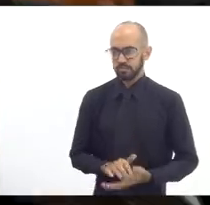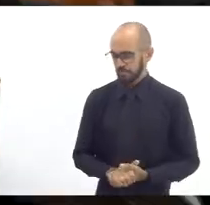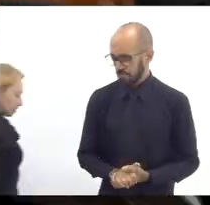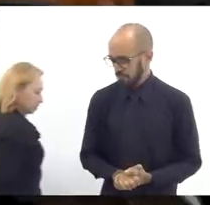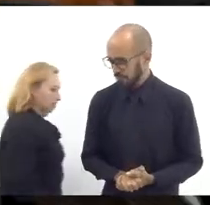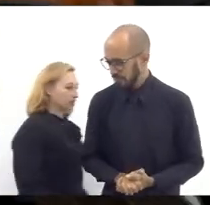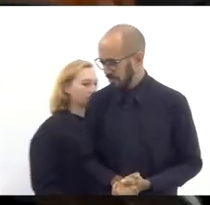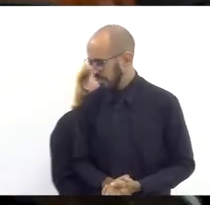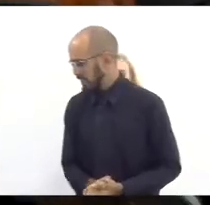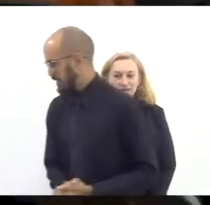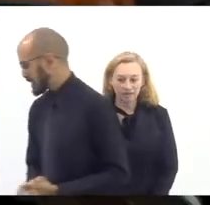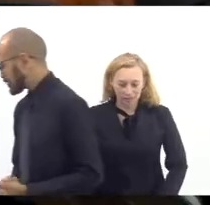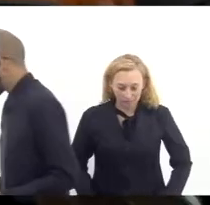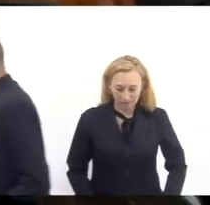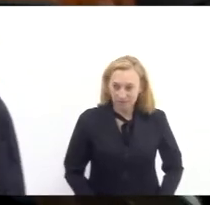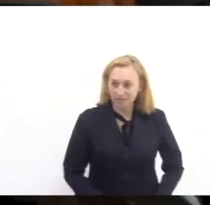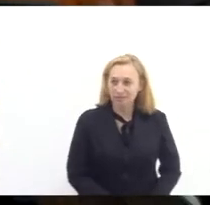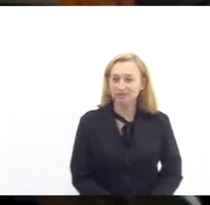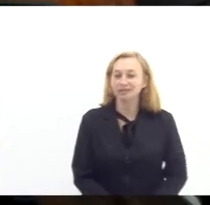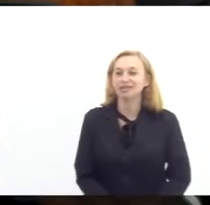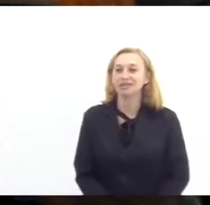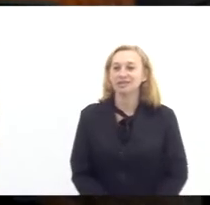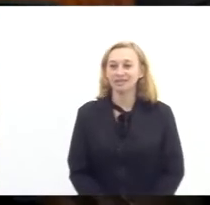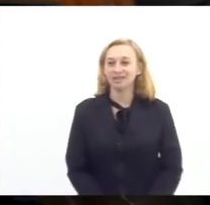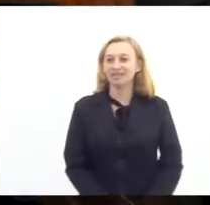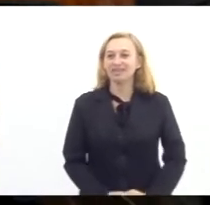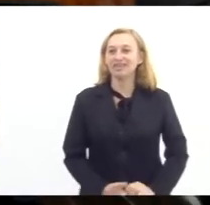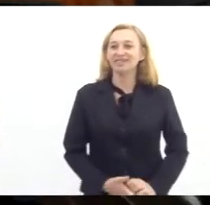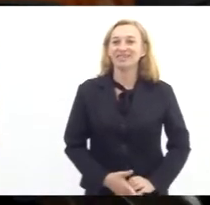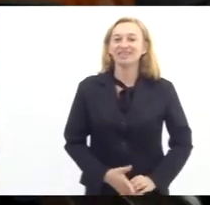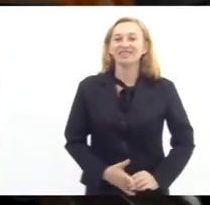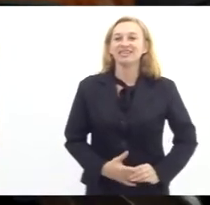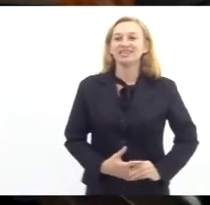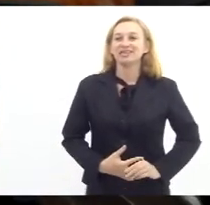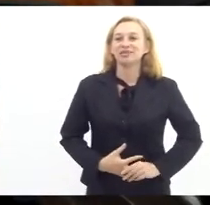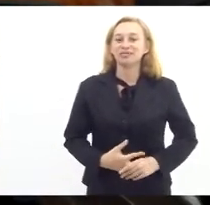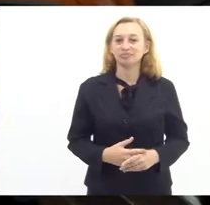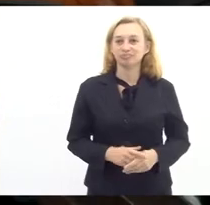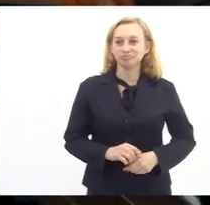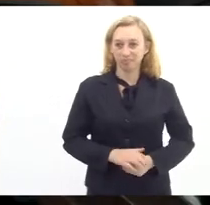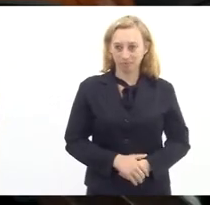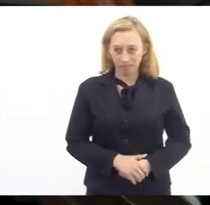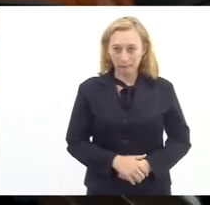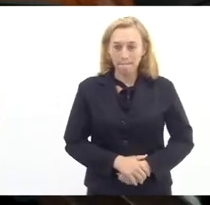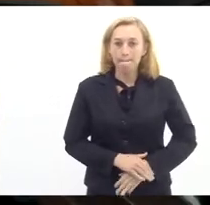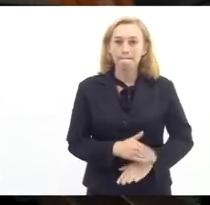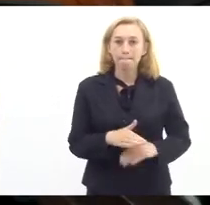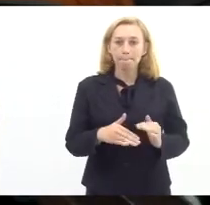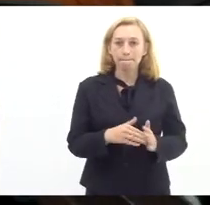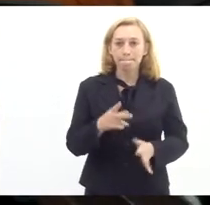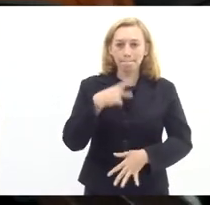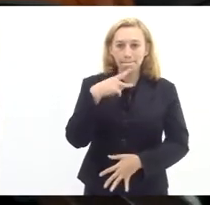devido processo legal. A gente tem que abrir vista para a concessionária se manifestar, o poder concedente se manifestar. Muitas vezes são necessárias